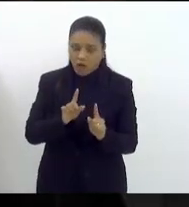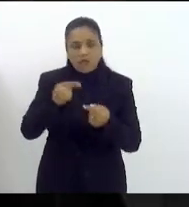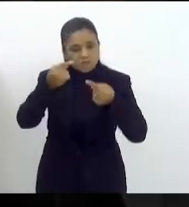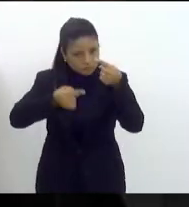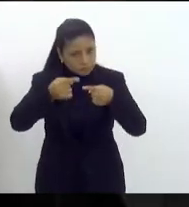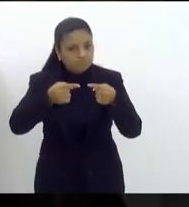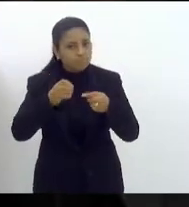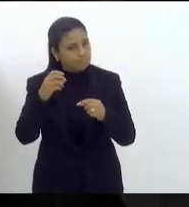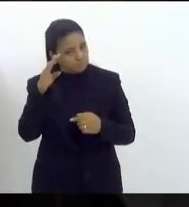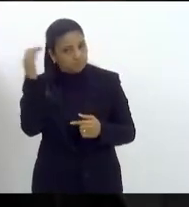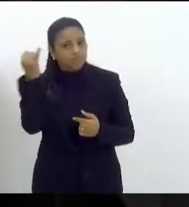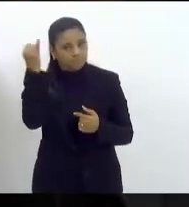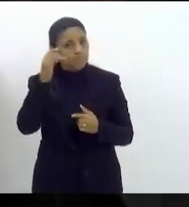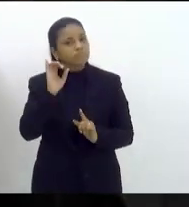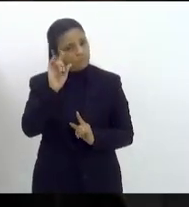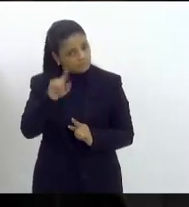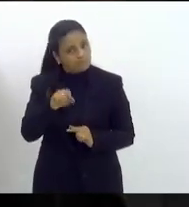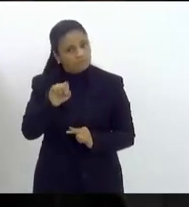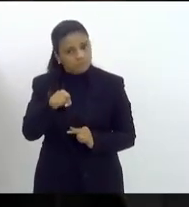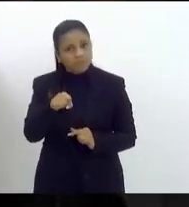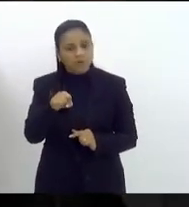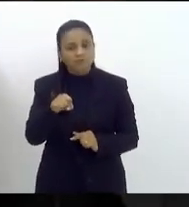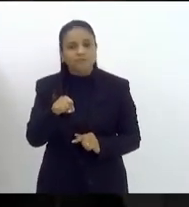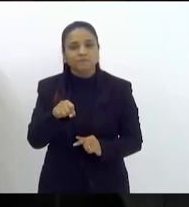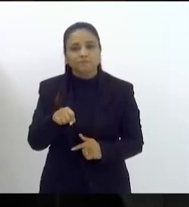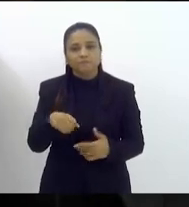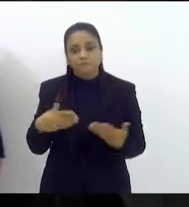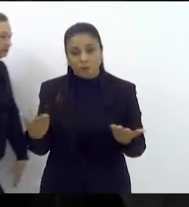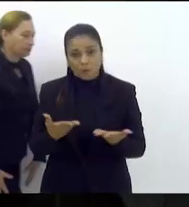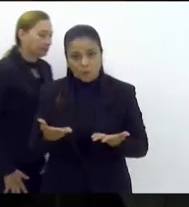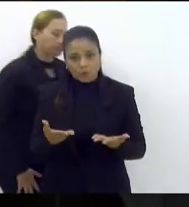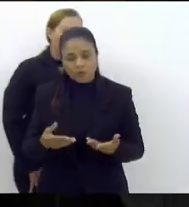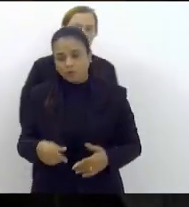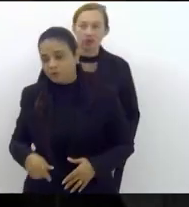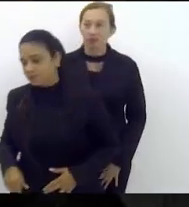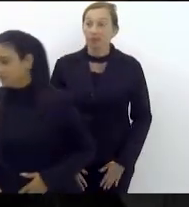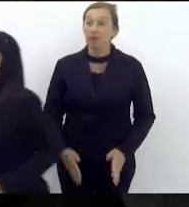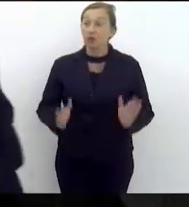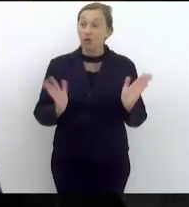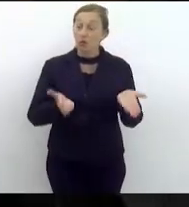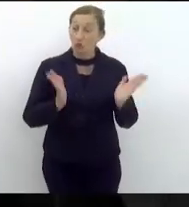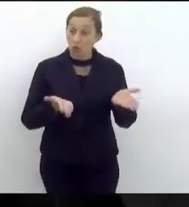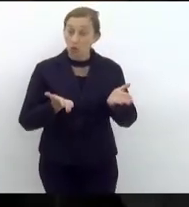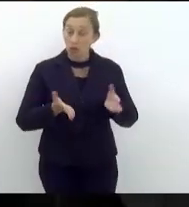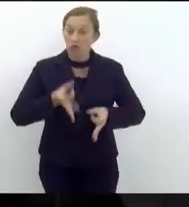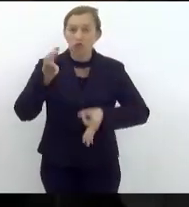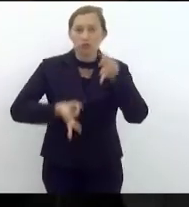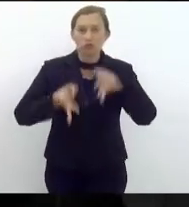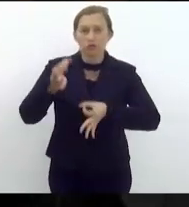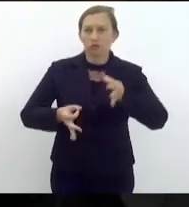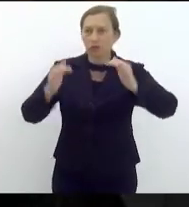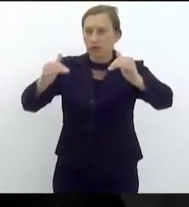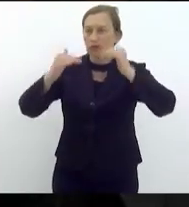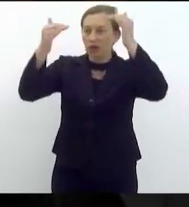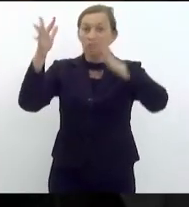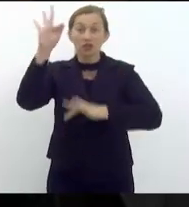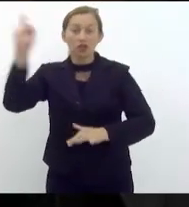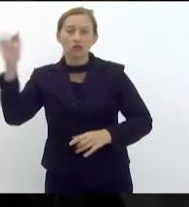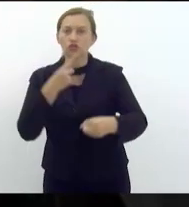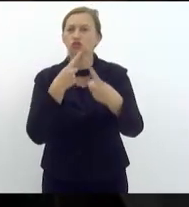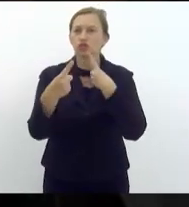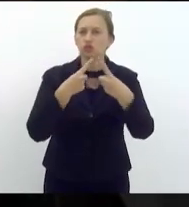importante é hoje mesmo coincidentemente hoje o Supremo Tribunal Federal tá discutindo